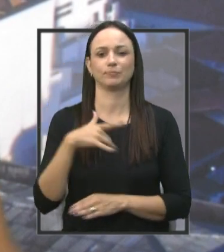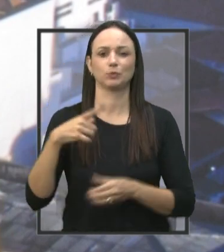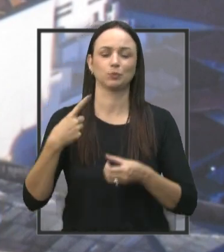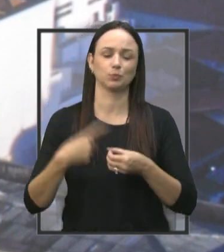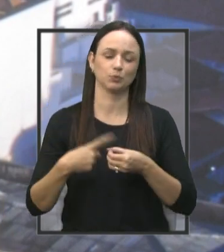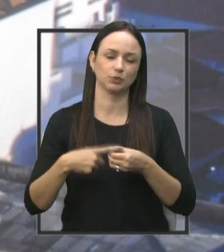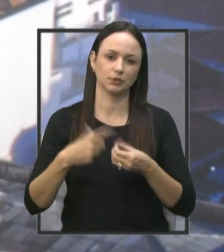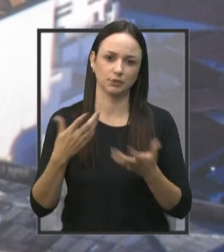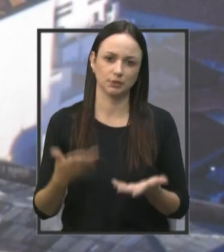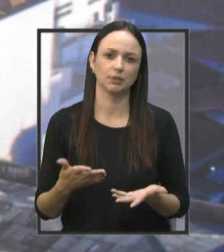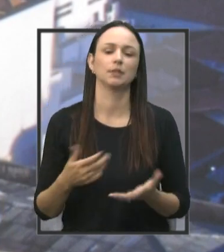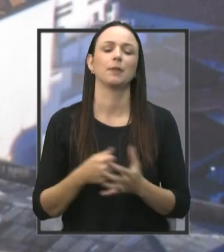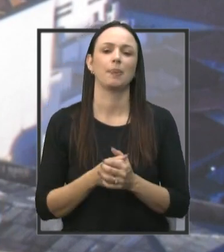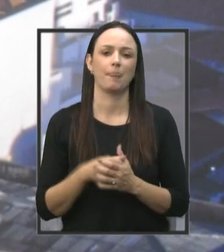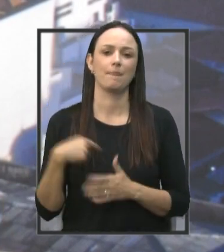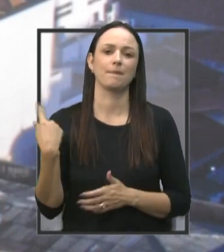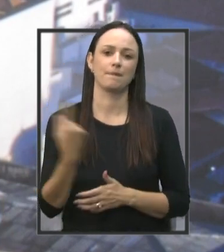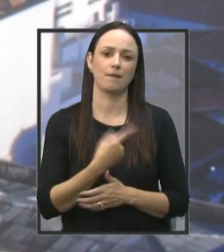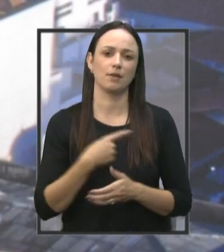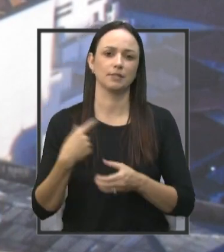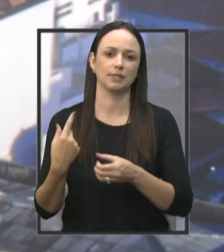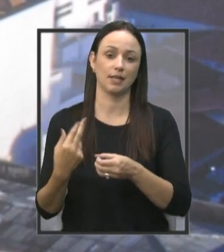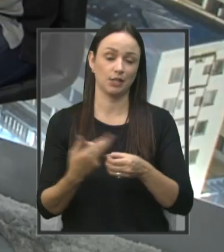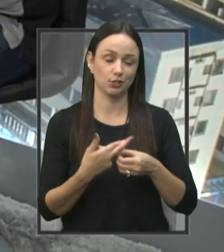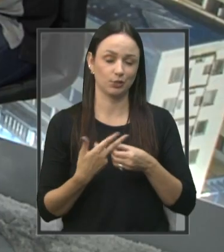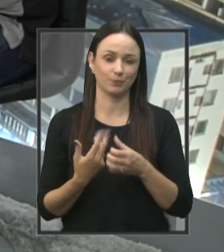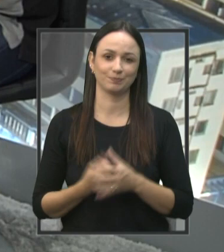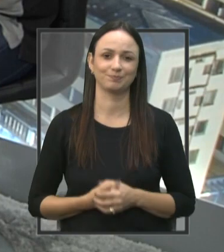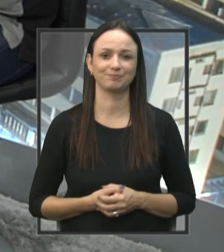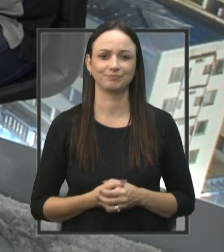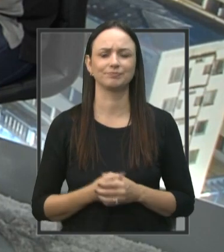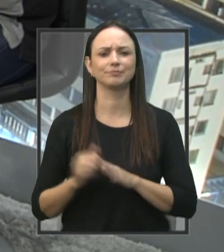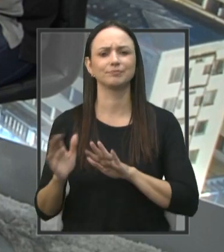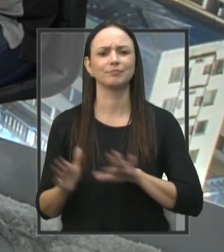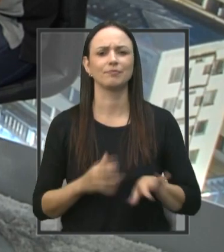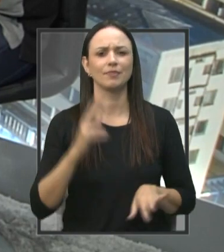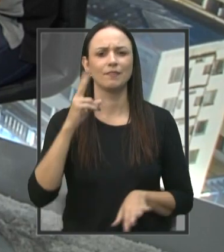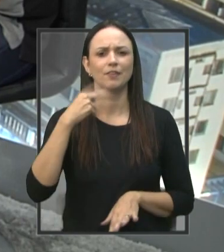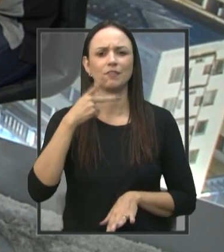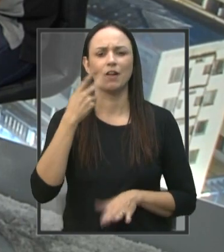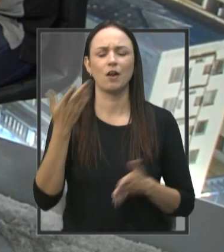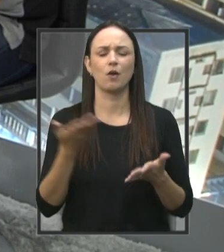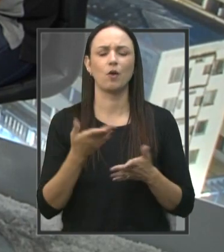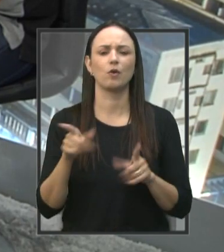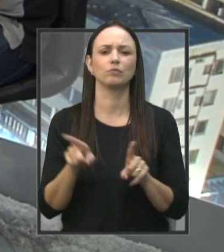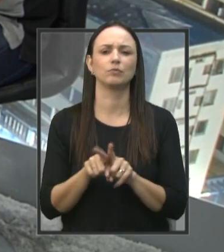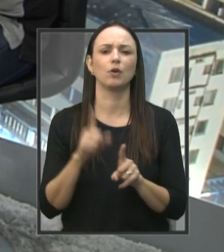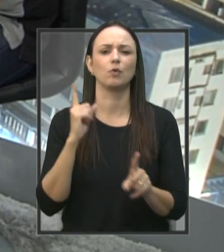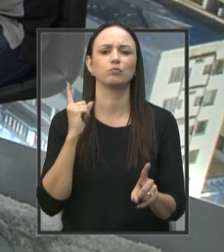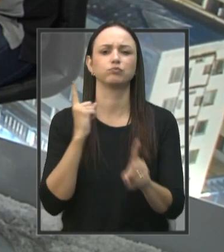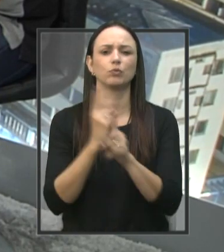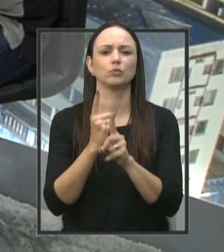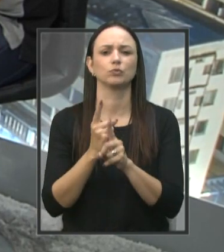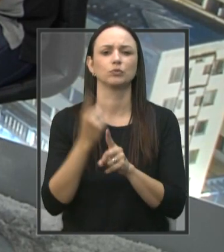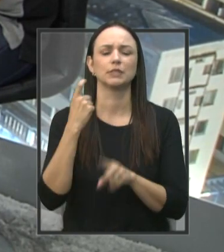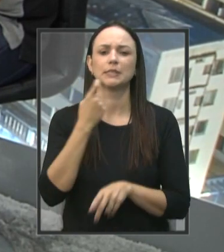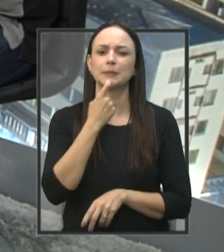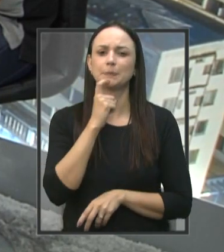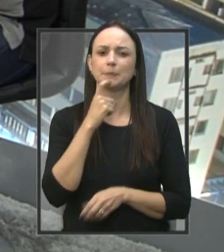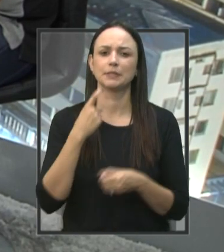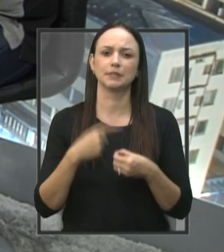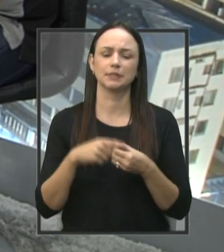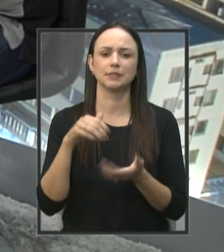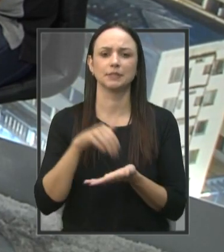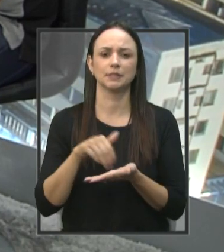do município, para o bem-estar nosso da região. Vereador, vamos falar agora também sobre um encontro recente que o senhor teve em